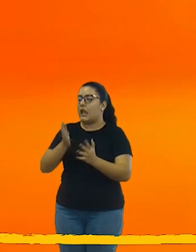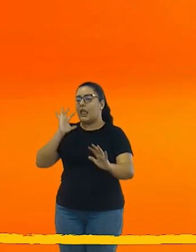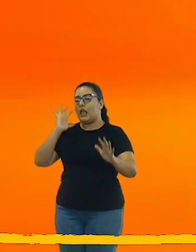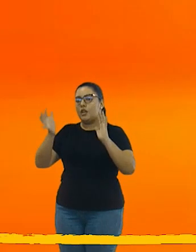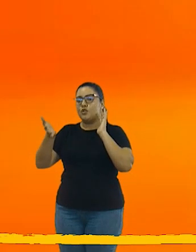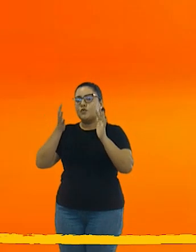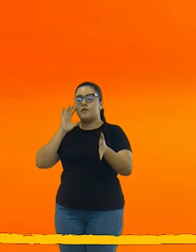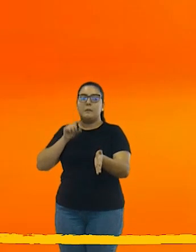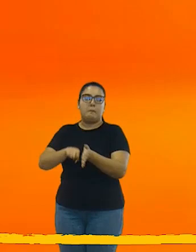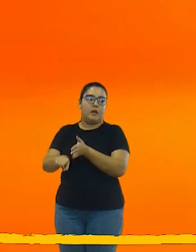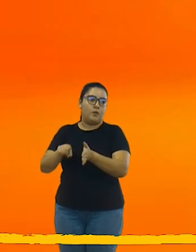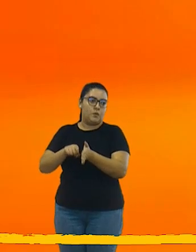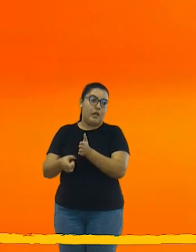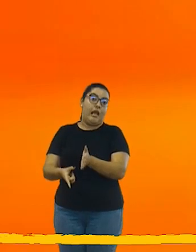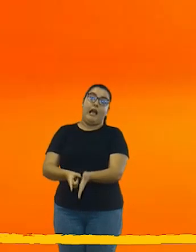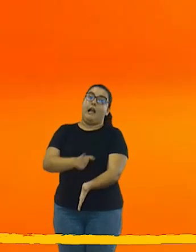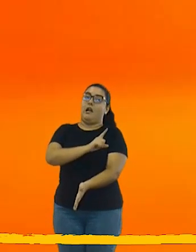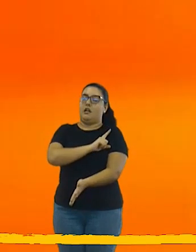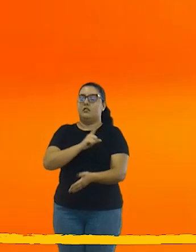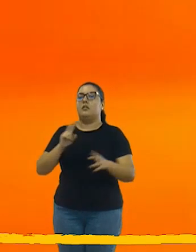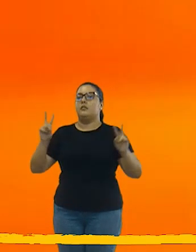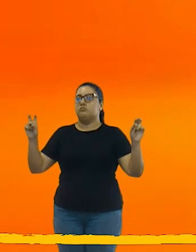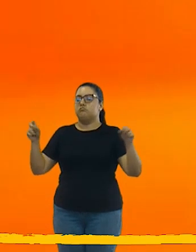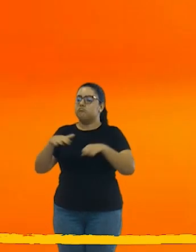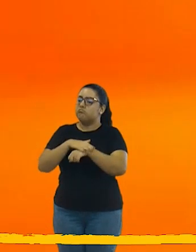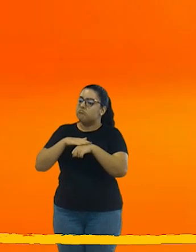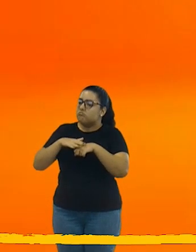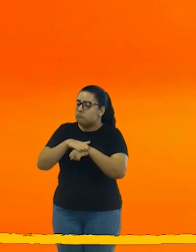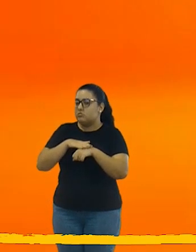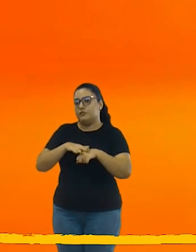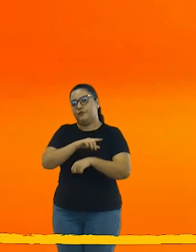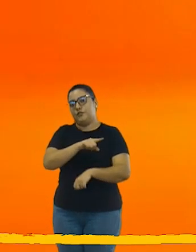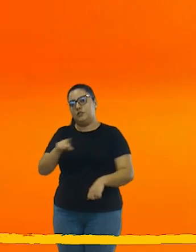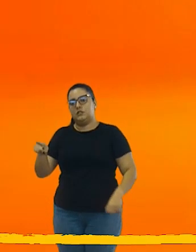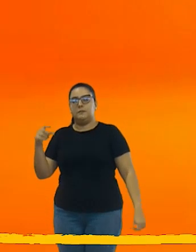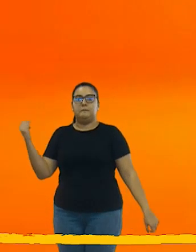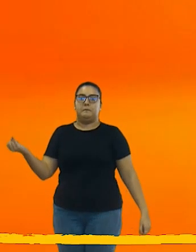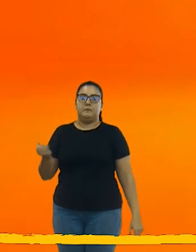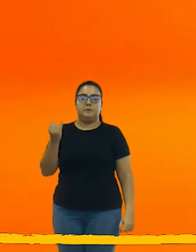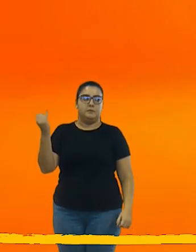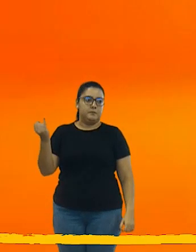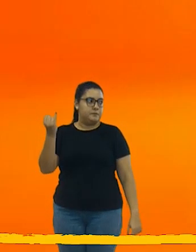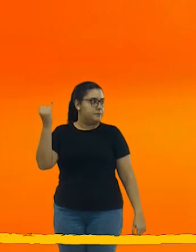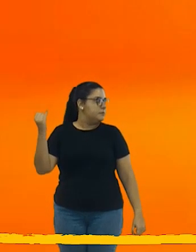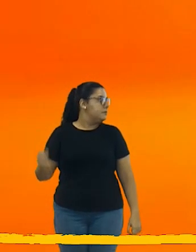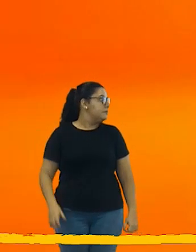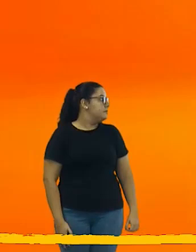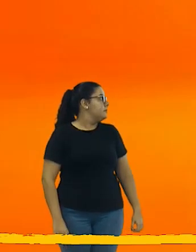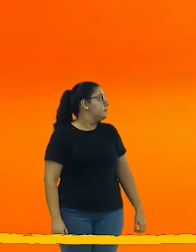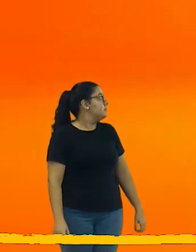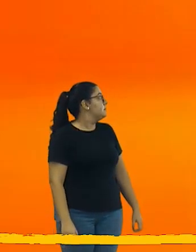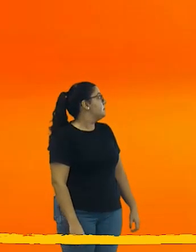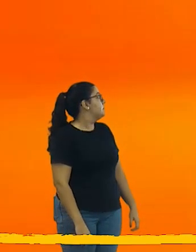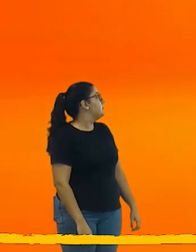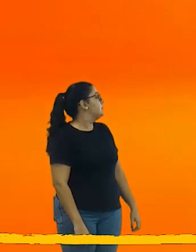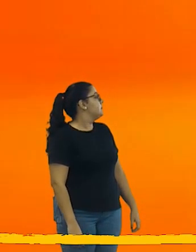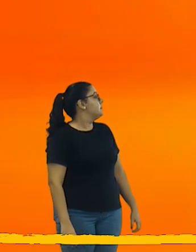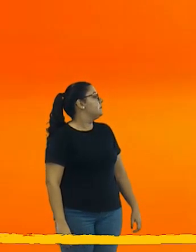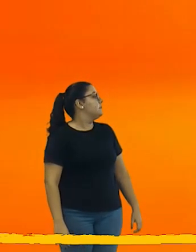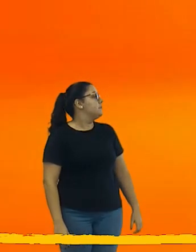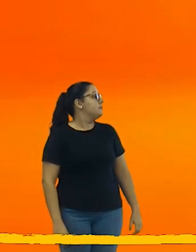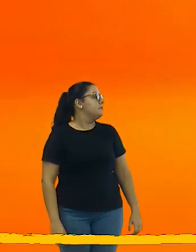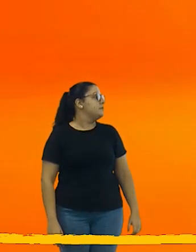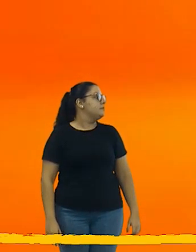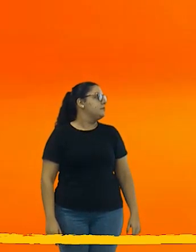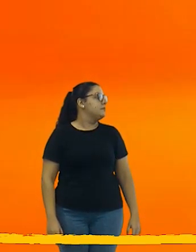as questões, eu queria trocar uma ideia com vocês relevante. Pronto, maravilha. Muitíssimo obrigado,